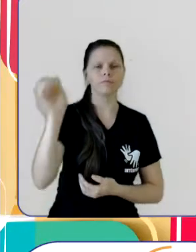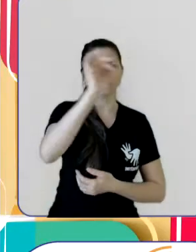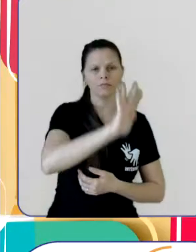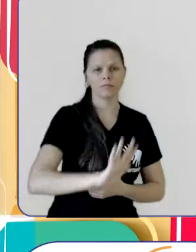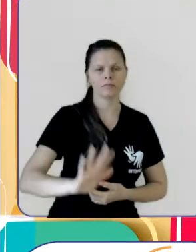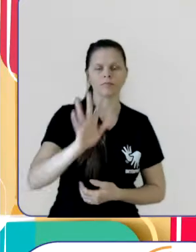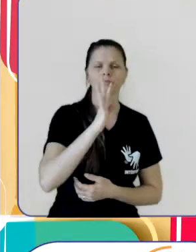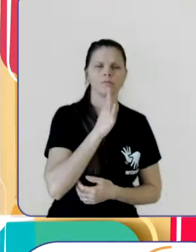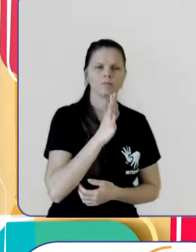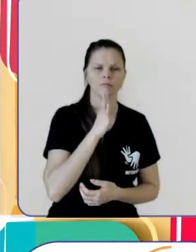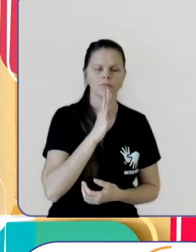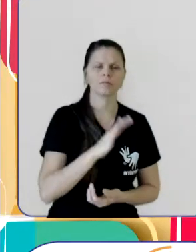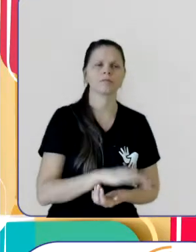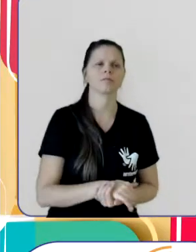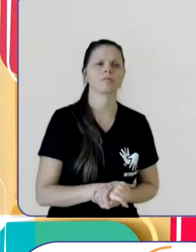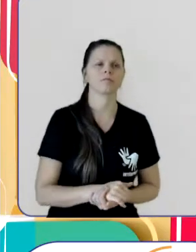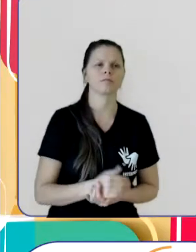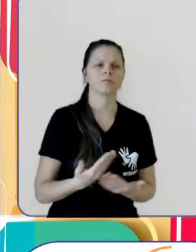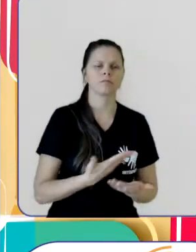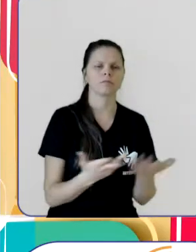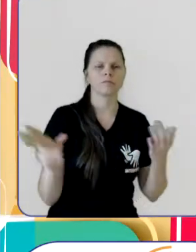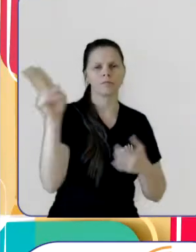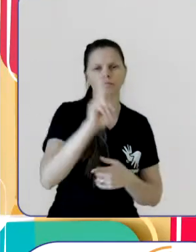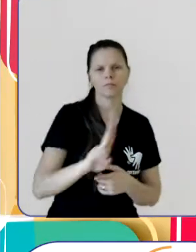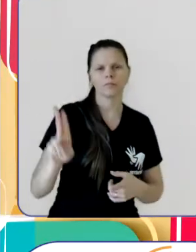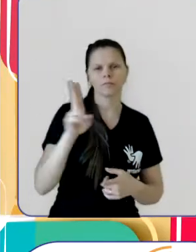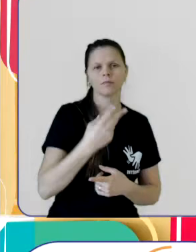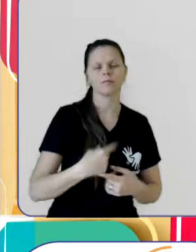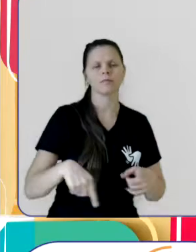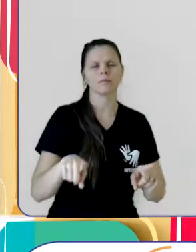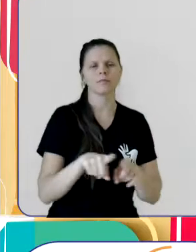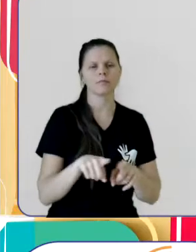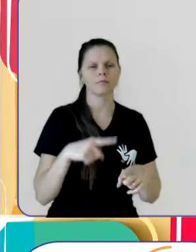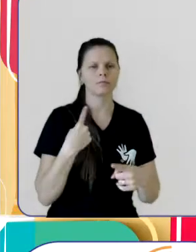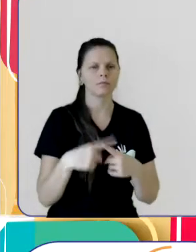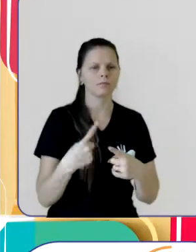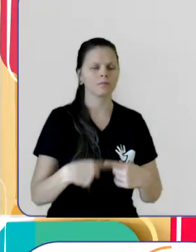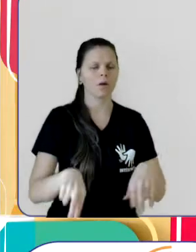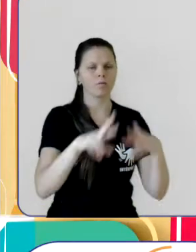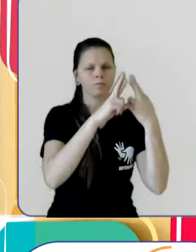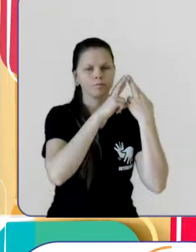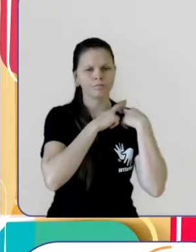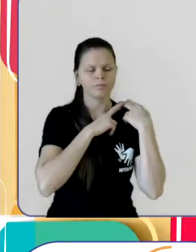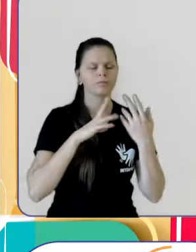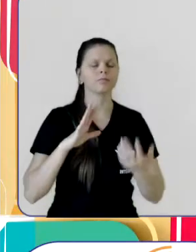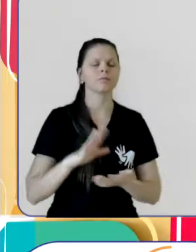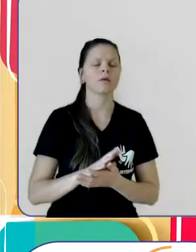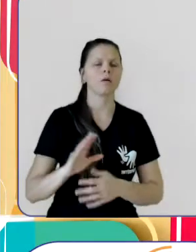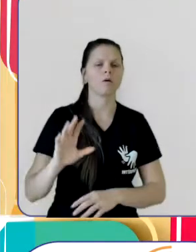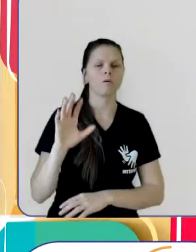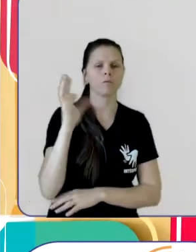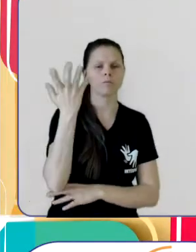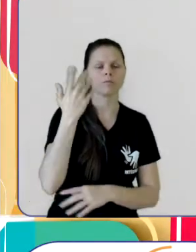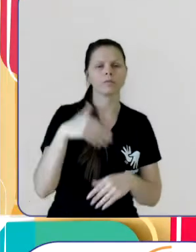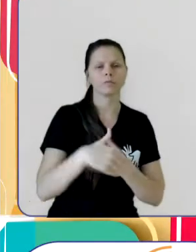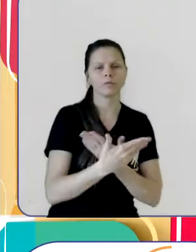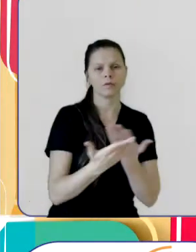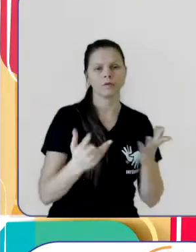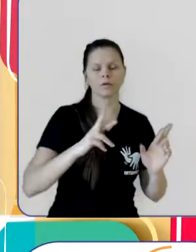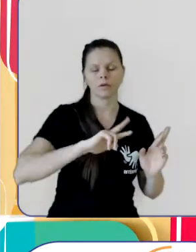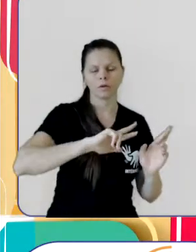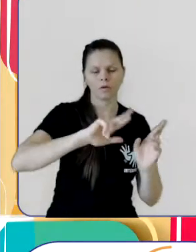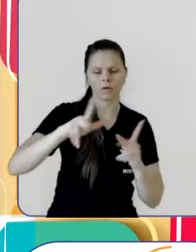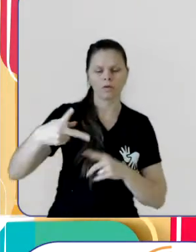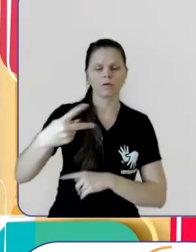mundialmente reconhecido, né, e é utilizado como referência, né, em congressos internacionais. Então, dentre as vacinas que já